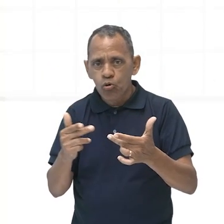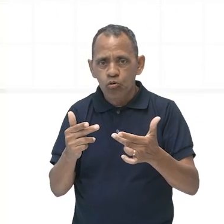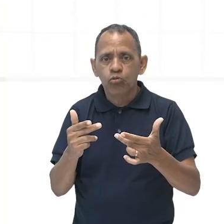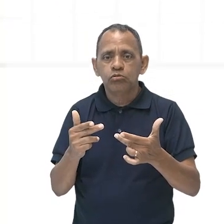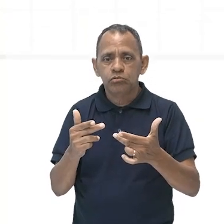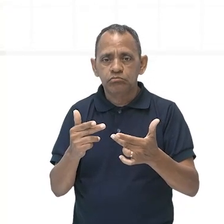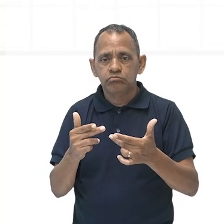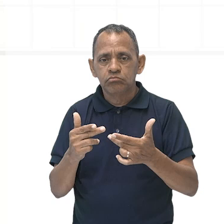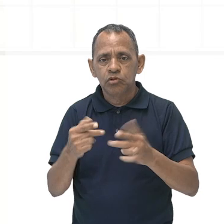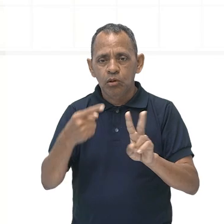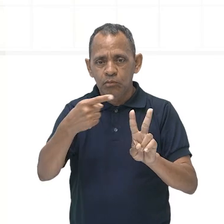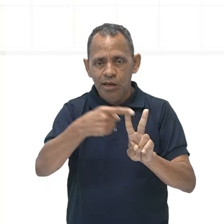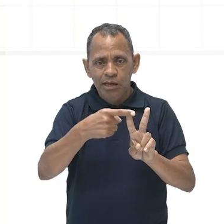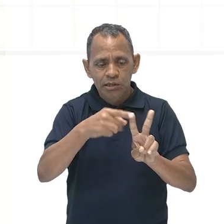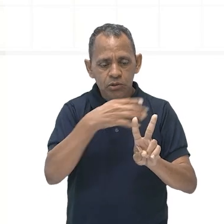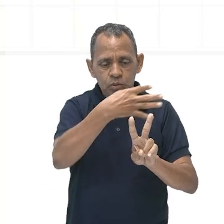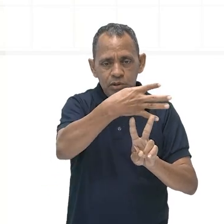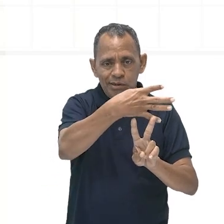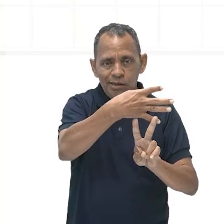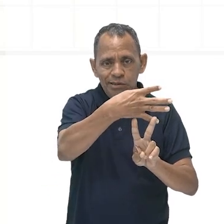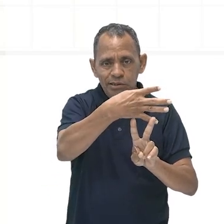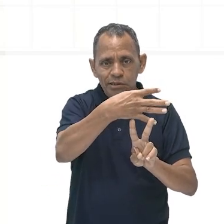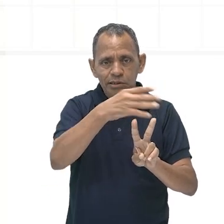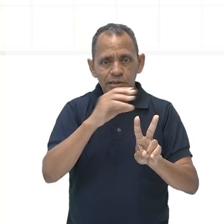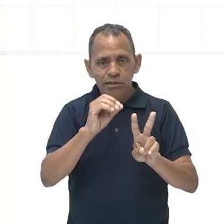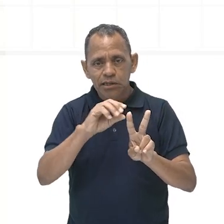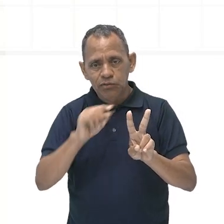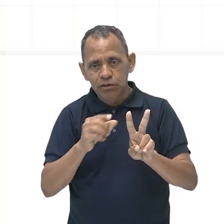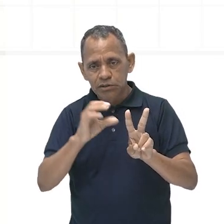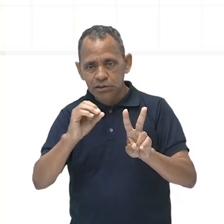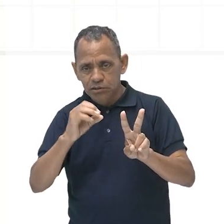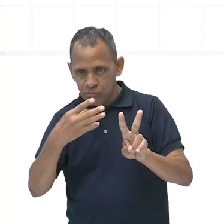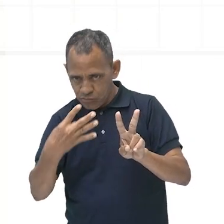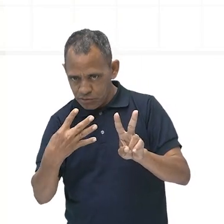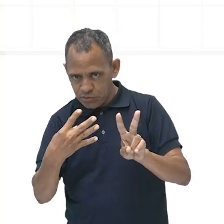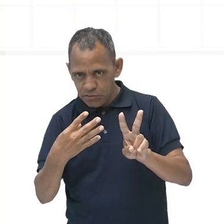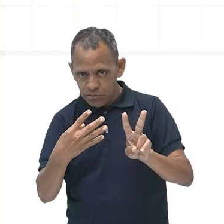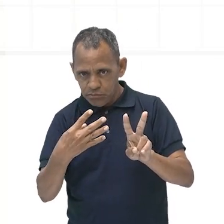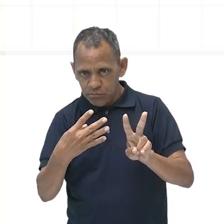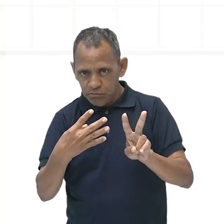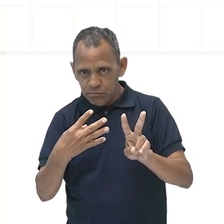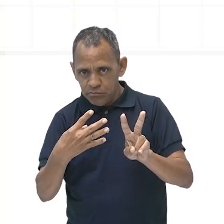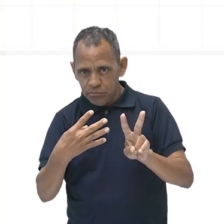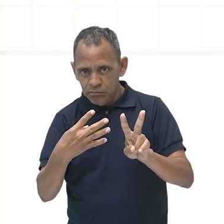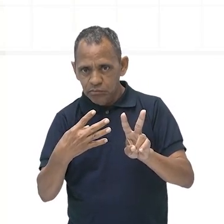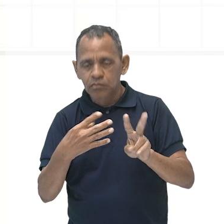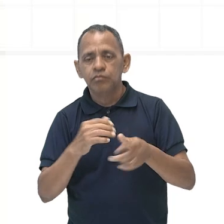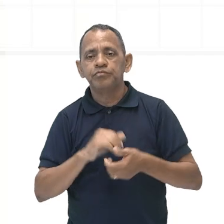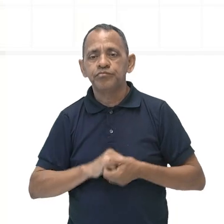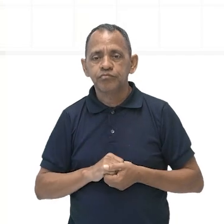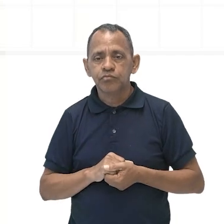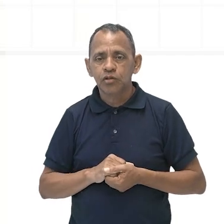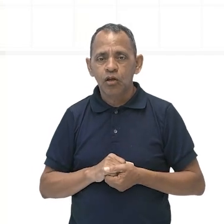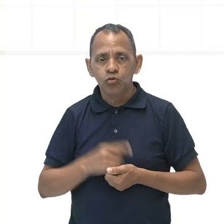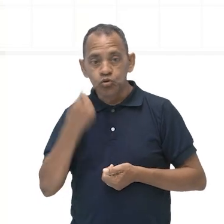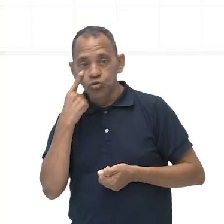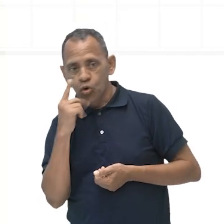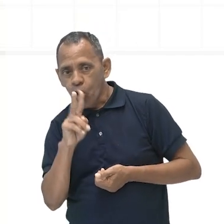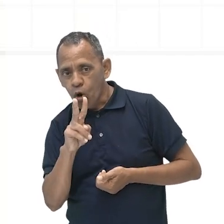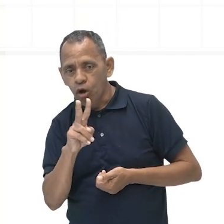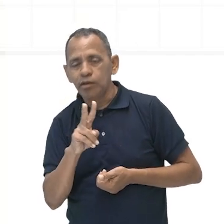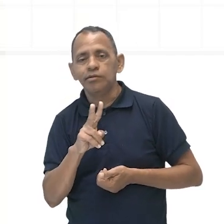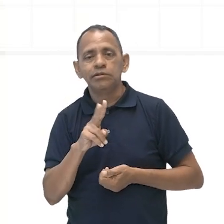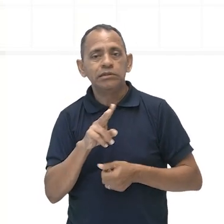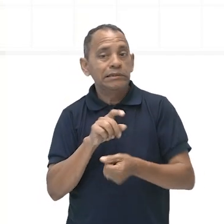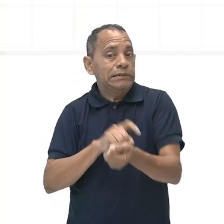Essa raiz quadrada de 0,04. Provavelmente, no primeiro impacto, você ia ficar